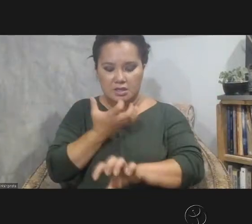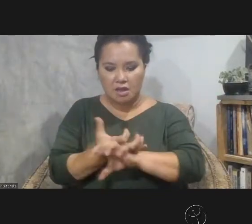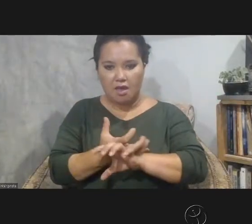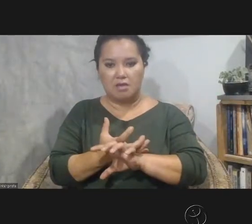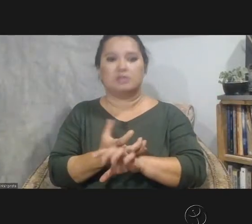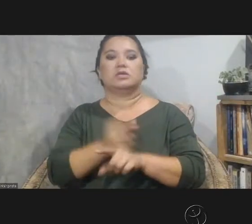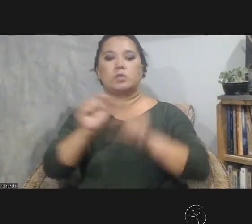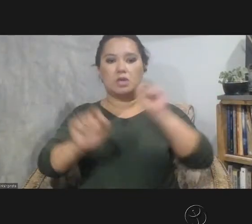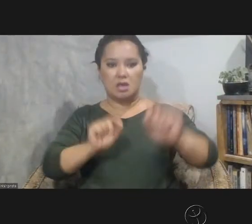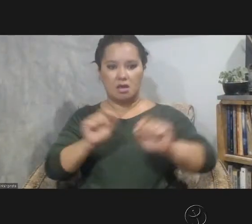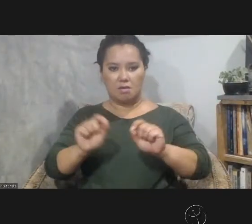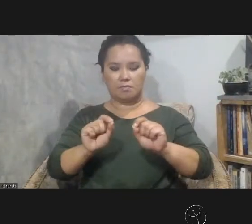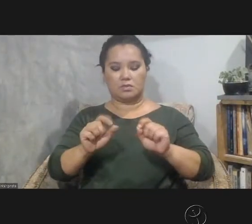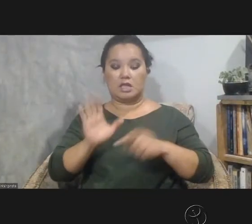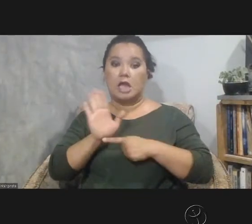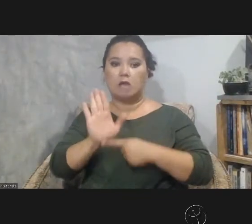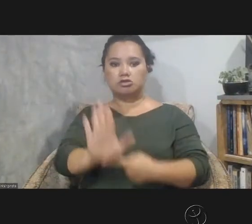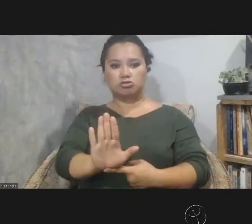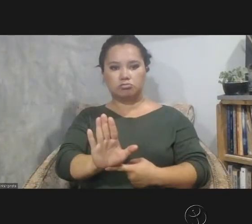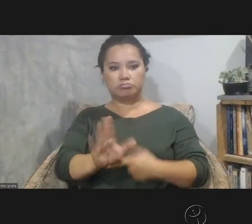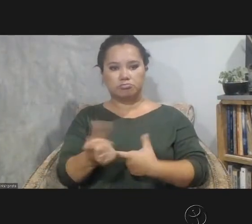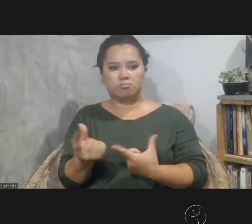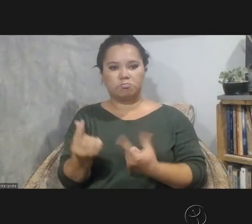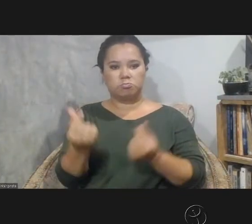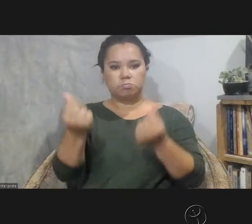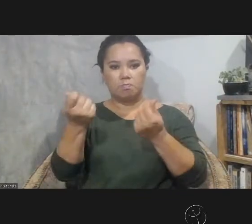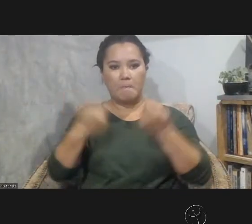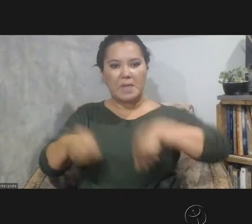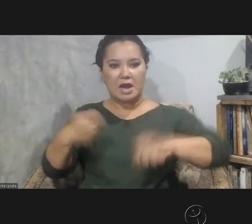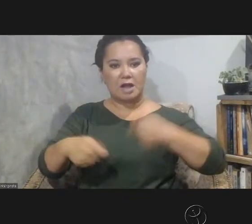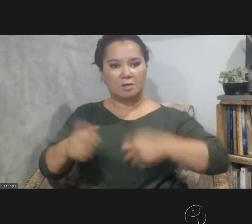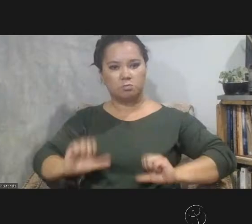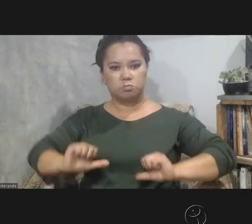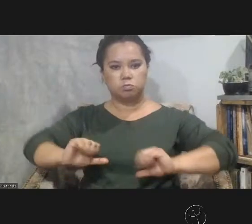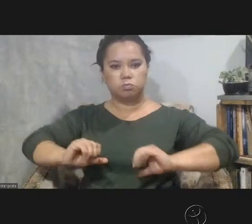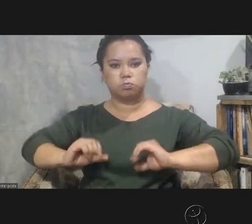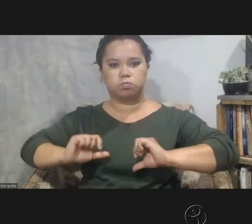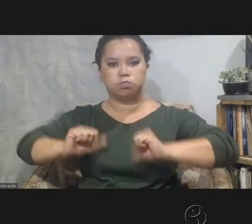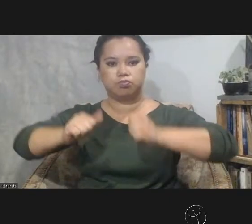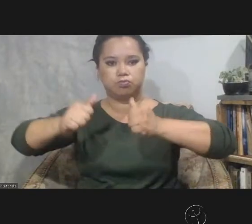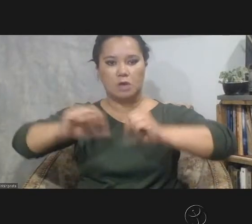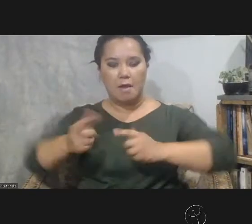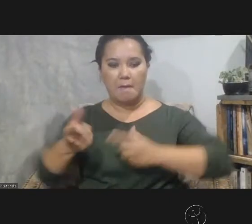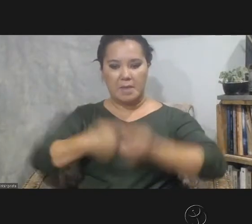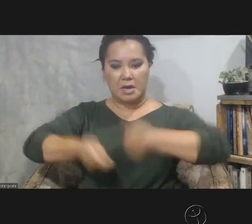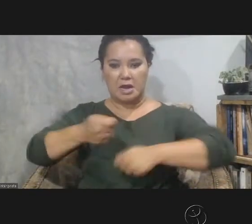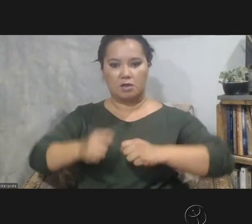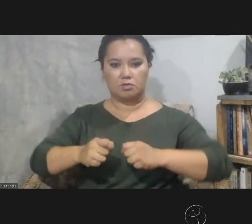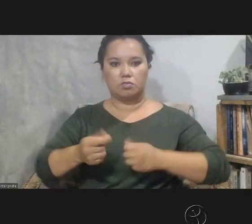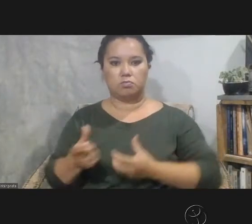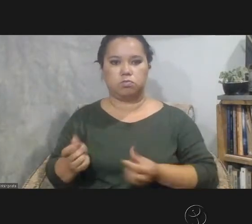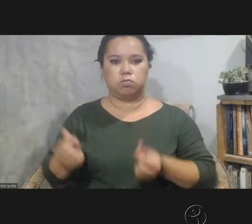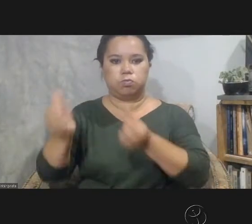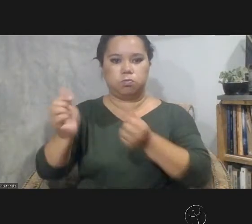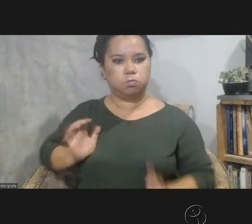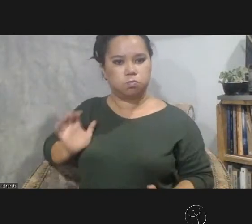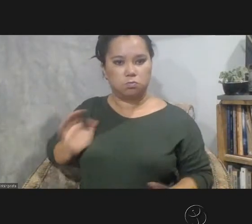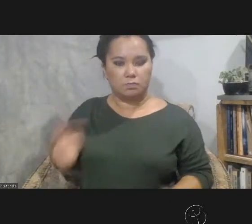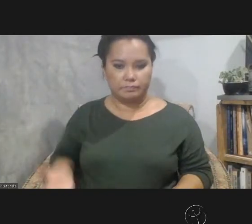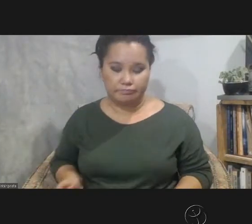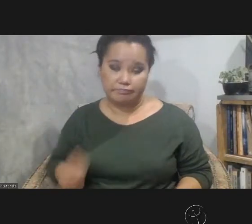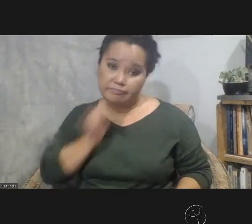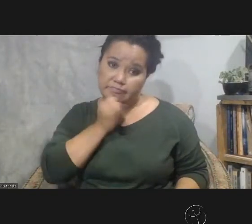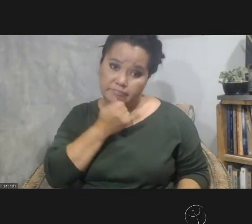Recentemente, o governo Tory na Inglaterra instou os departamentos, como por exemplo de clássicos e